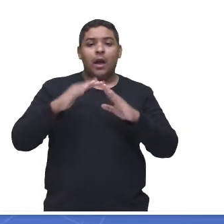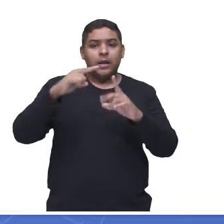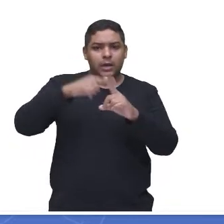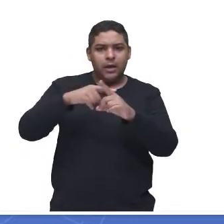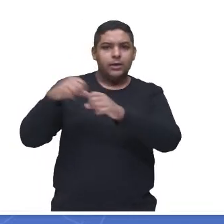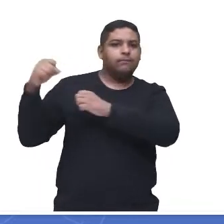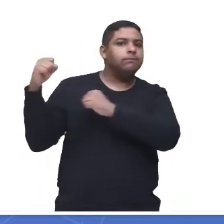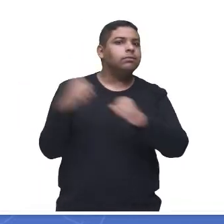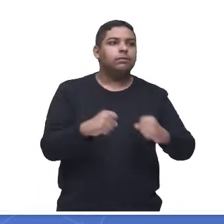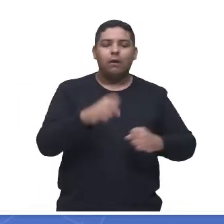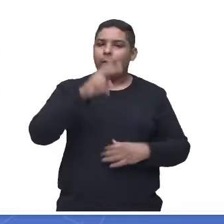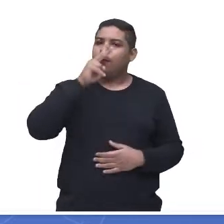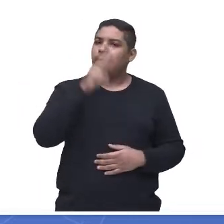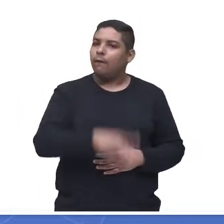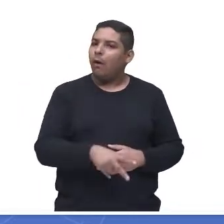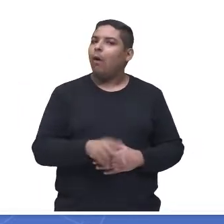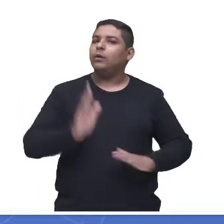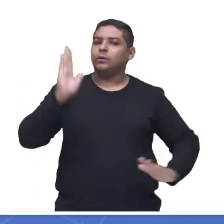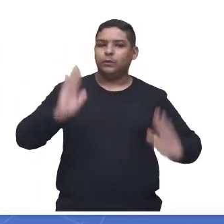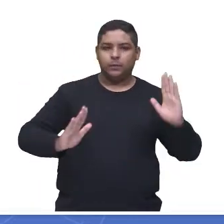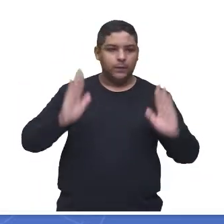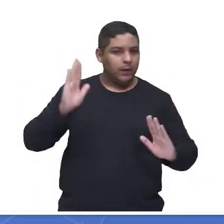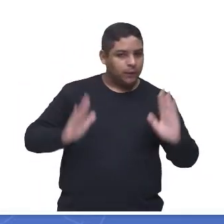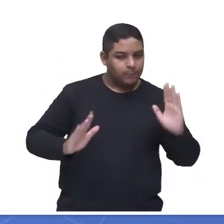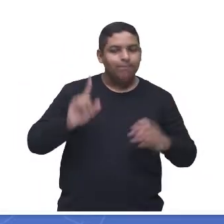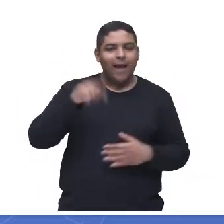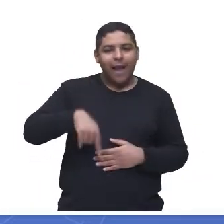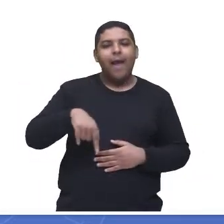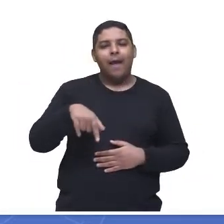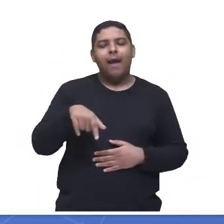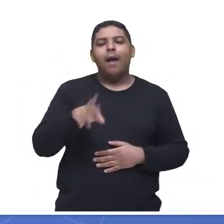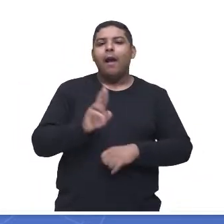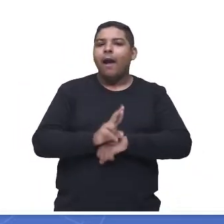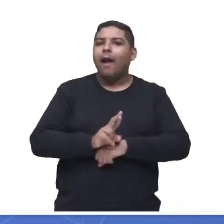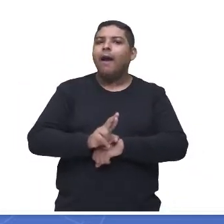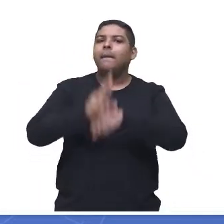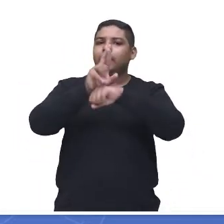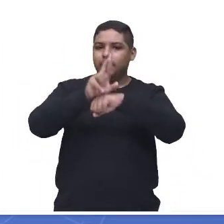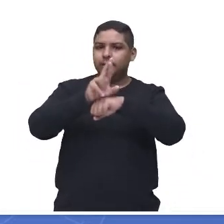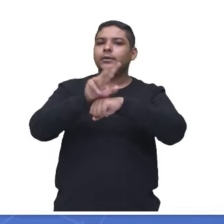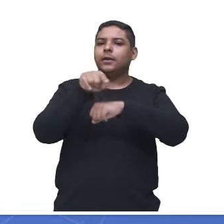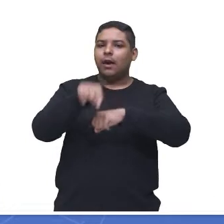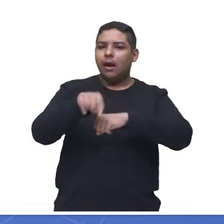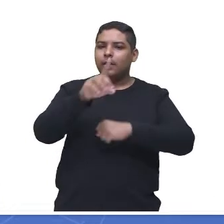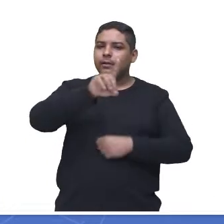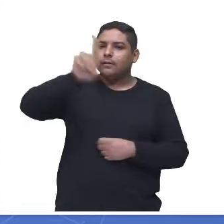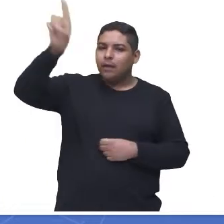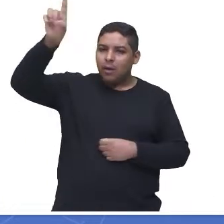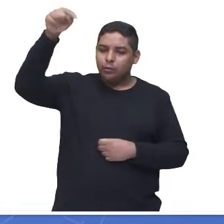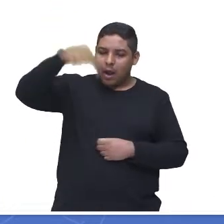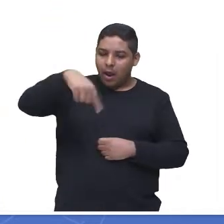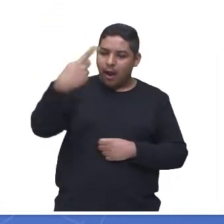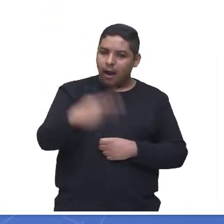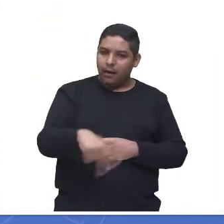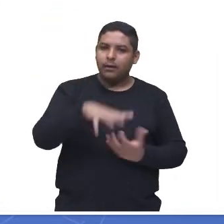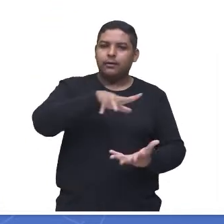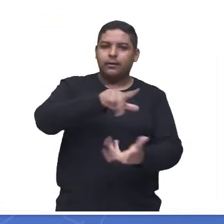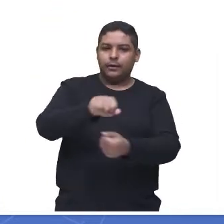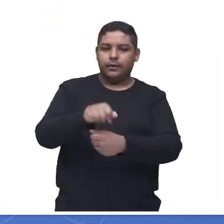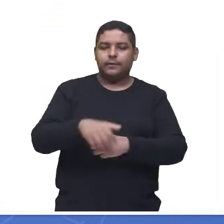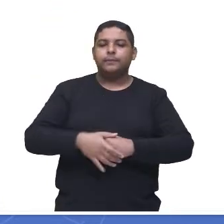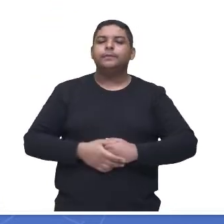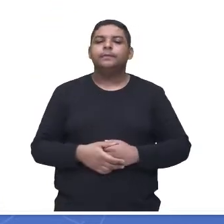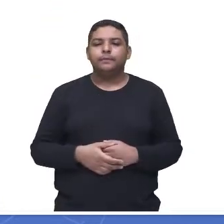nesse período, porque ela representava Deus na Terra, não é isso? Então quando a gente fala de teocentrismo,